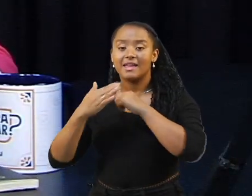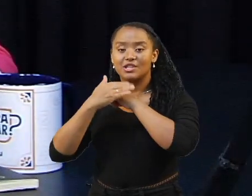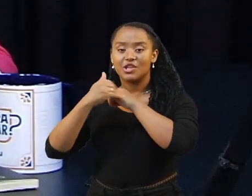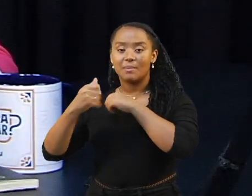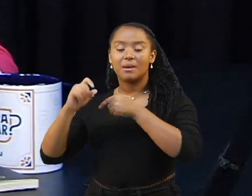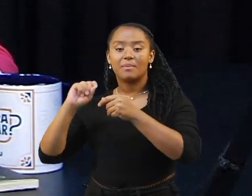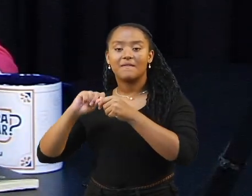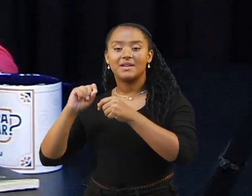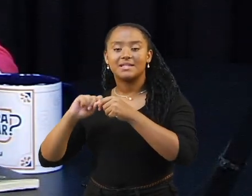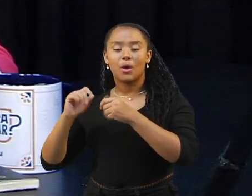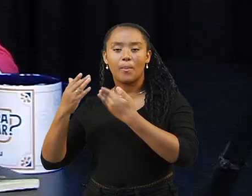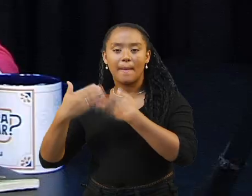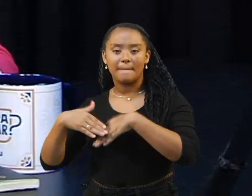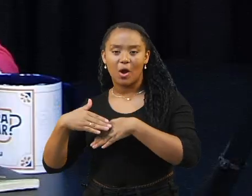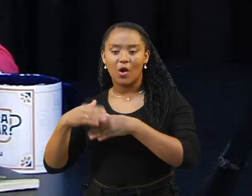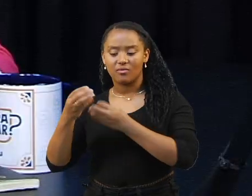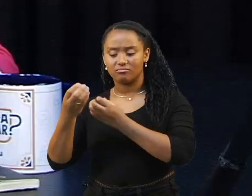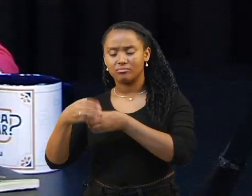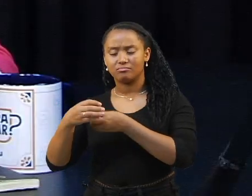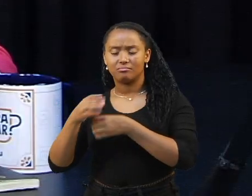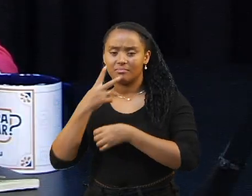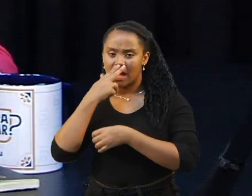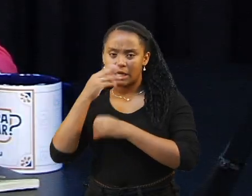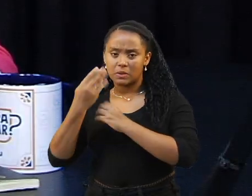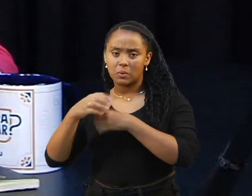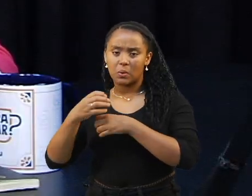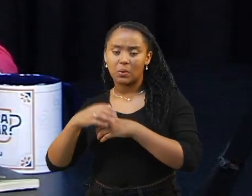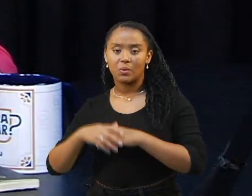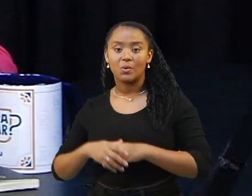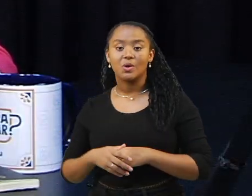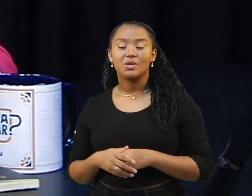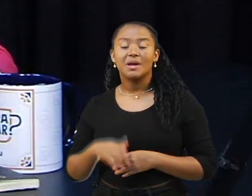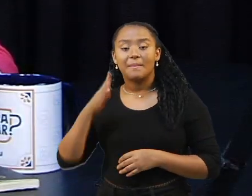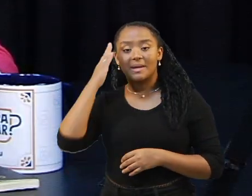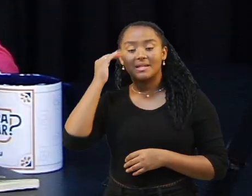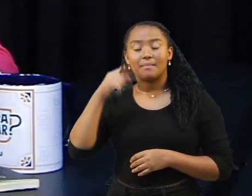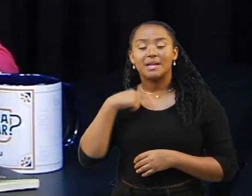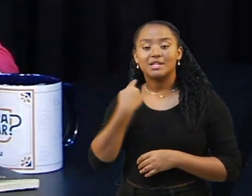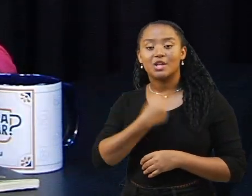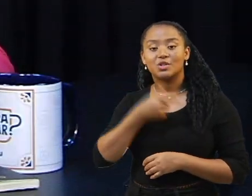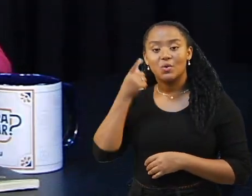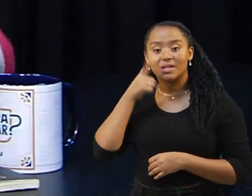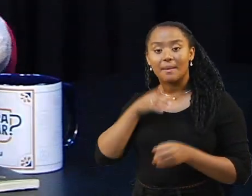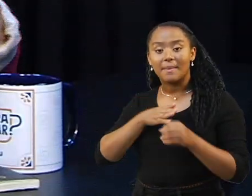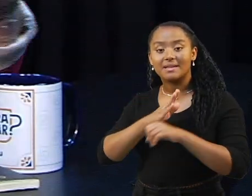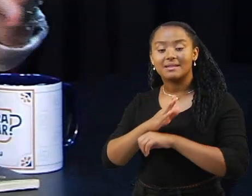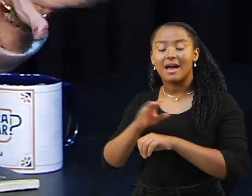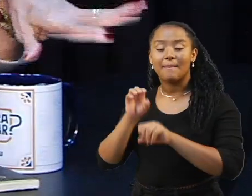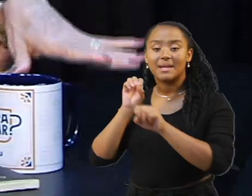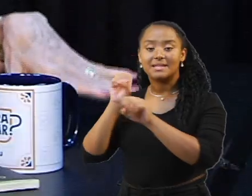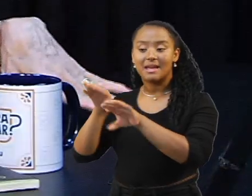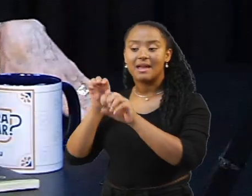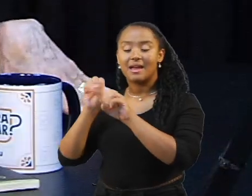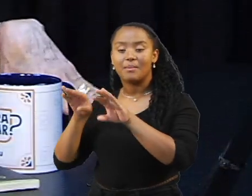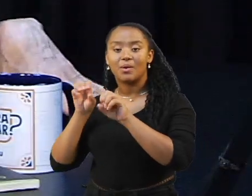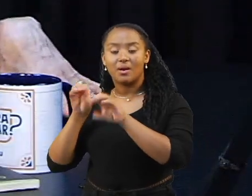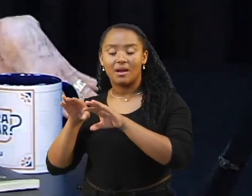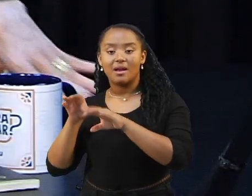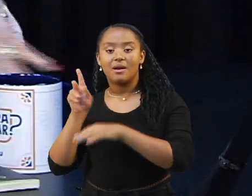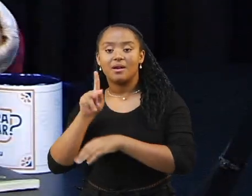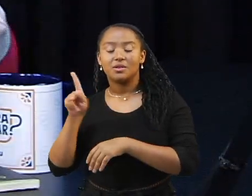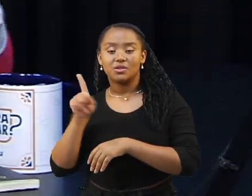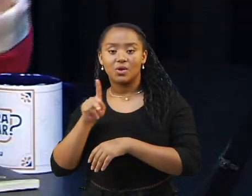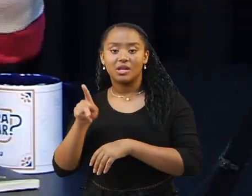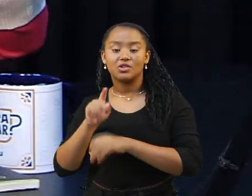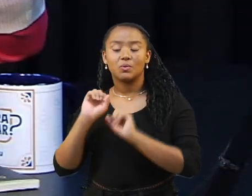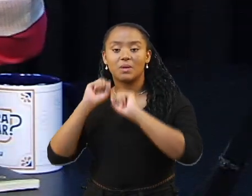dar aula de atividade física para as criancinhas. Aí lá tinha uma piscininha do tamanho dessa